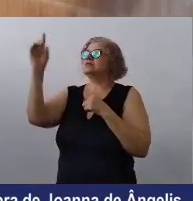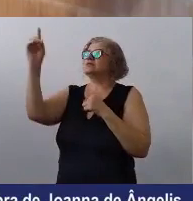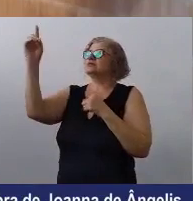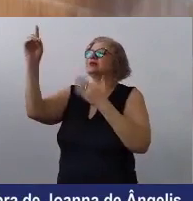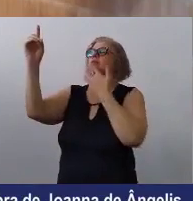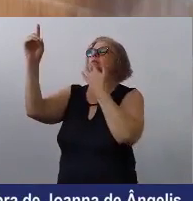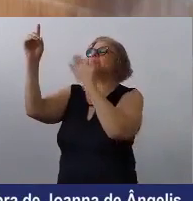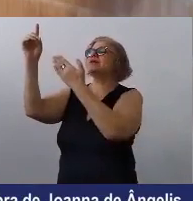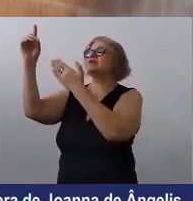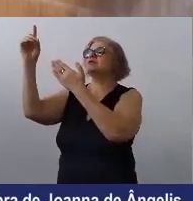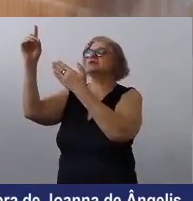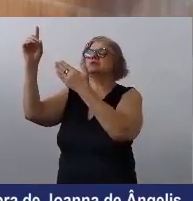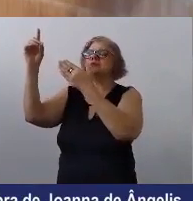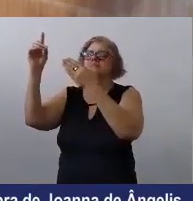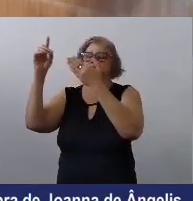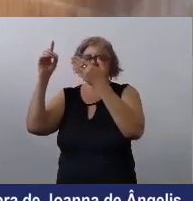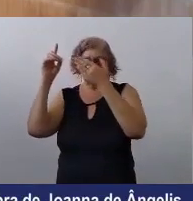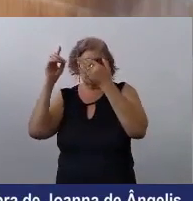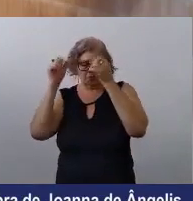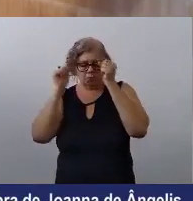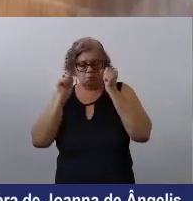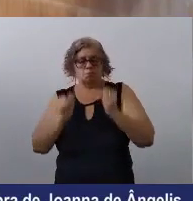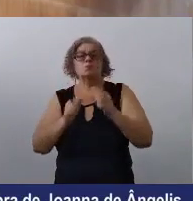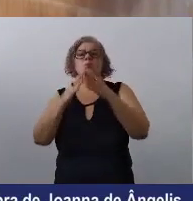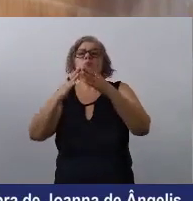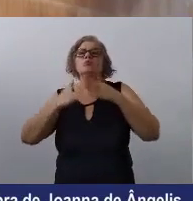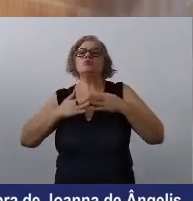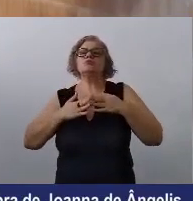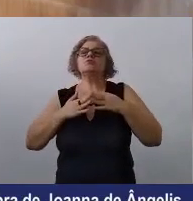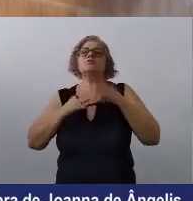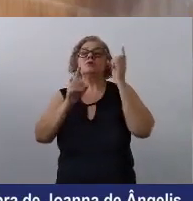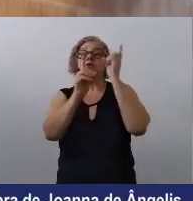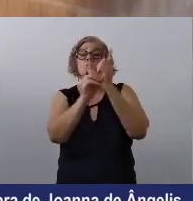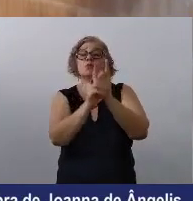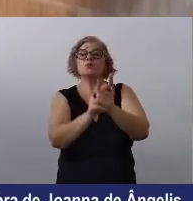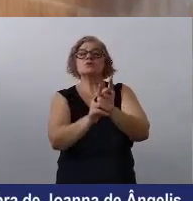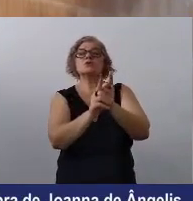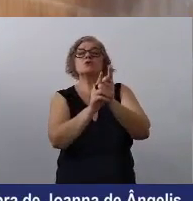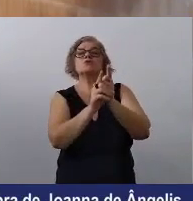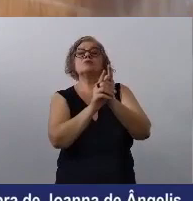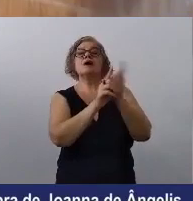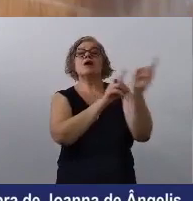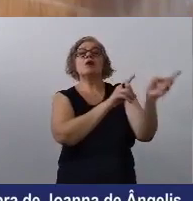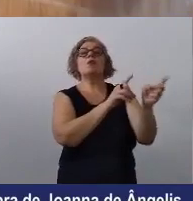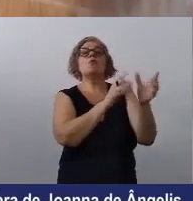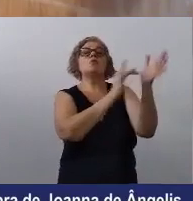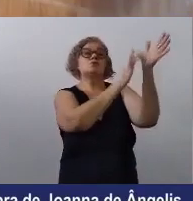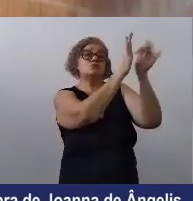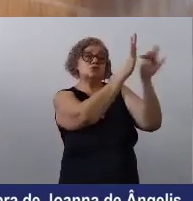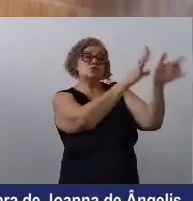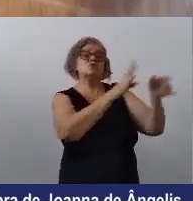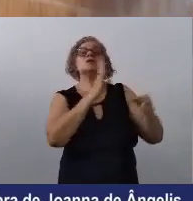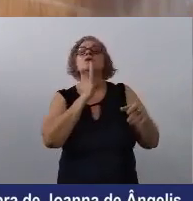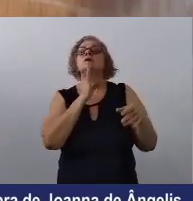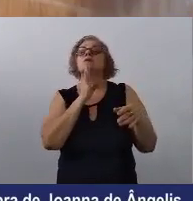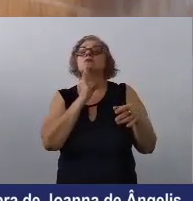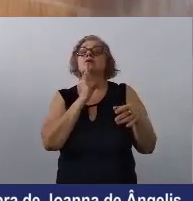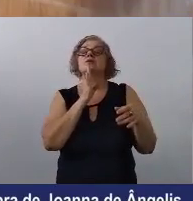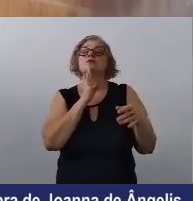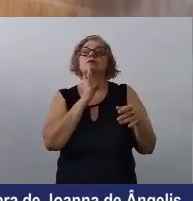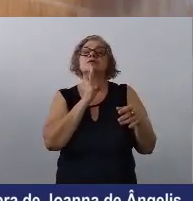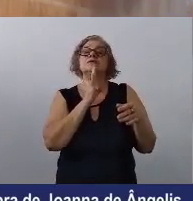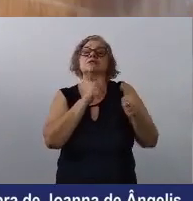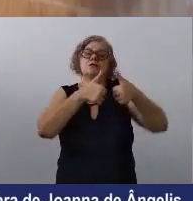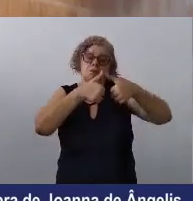Peço-te nesse instante que me permita reencontrá-lo. Se me foi possível conhecê-lo,